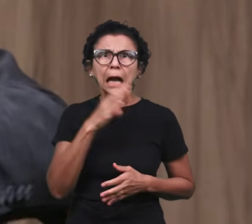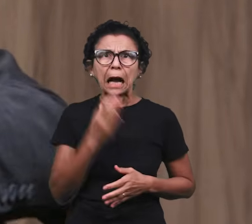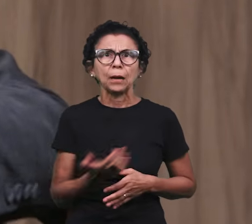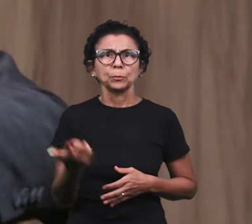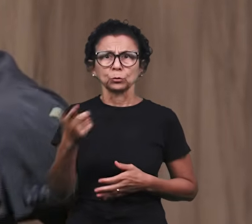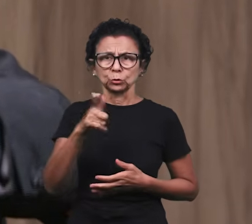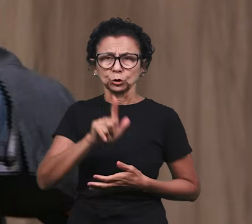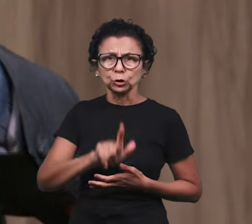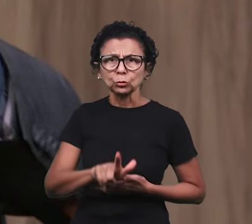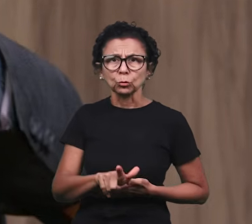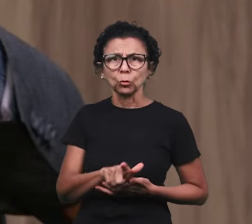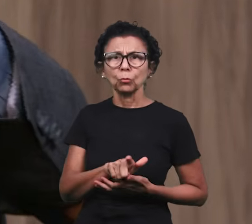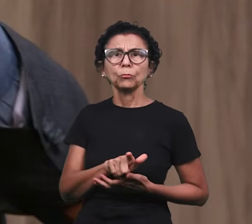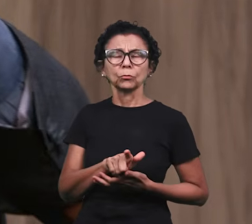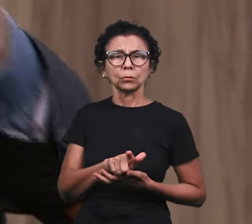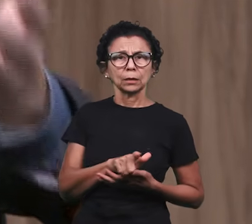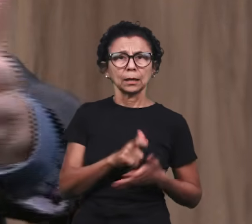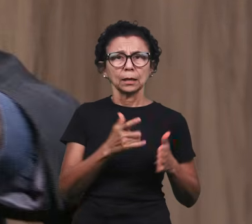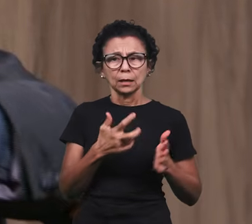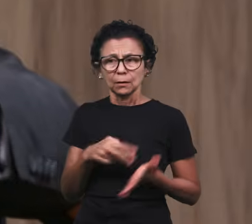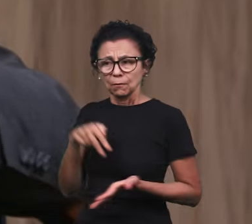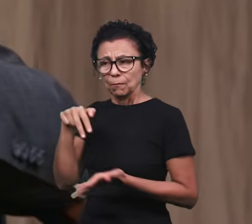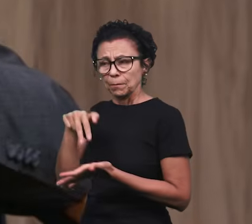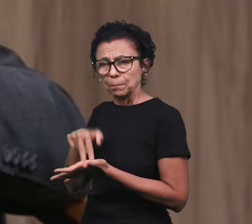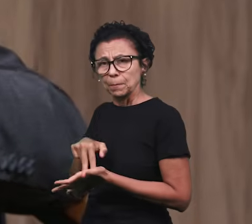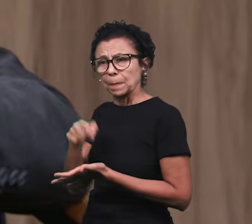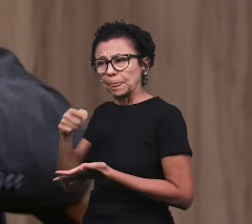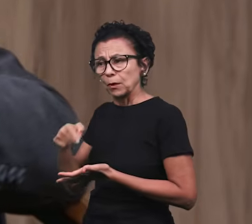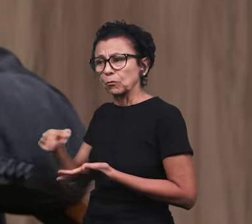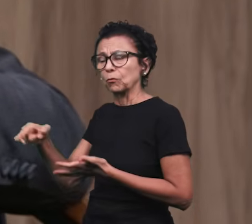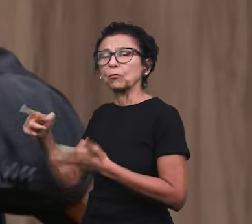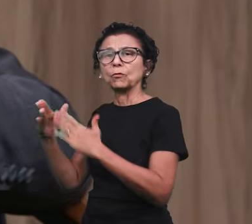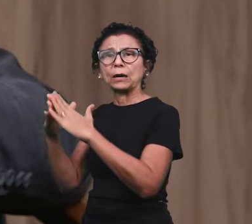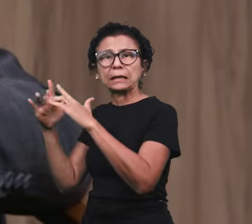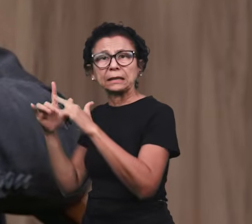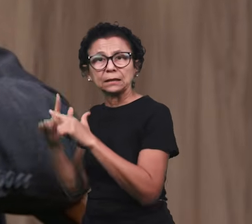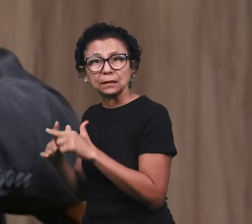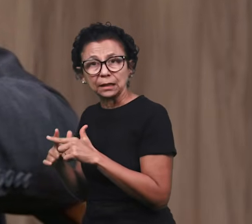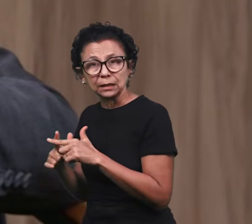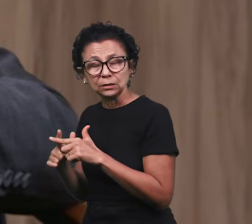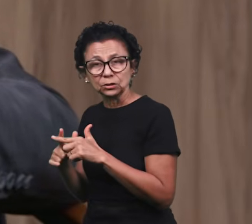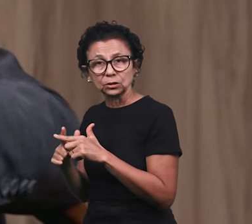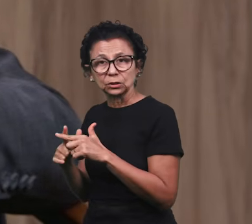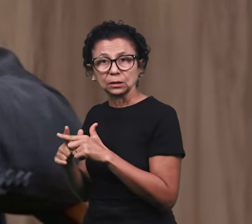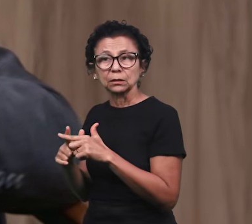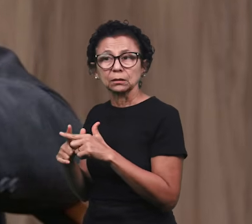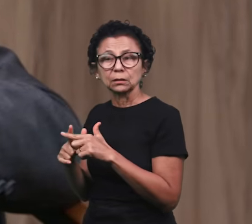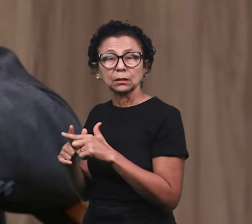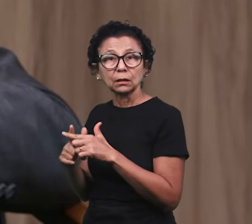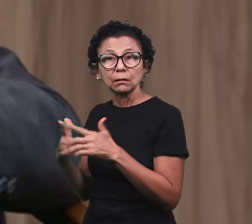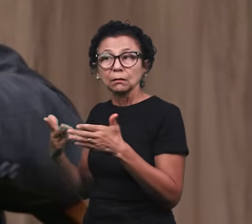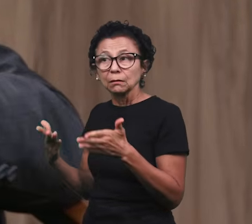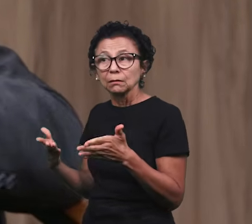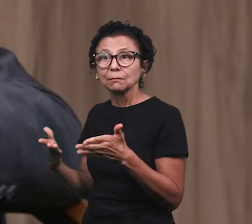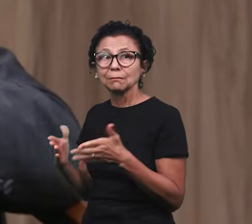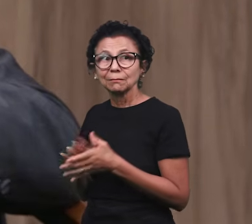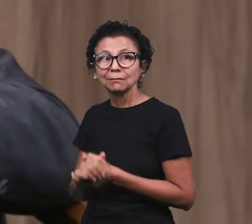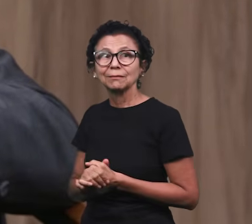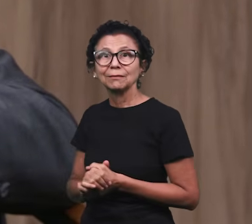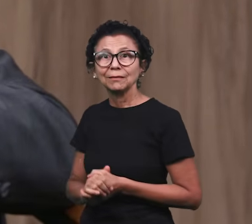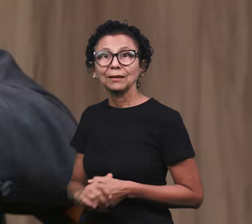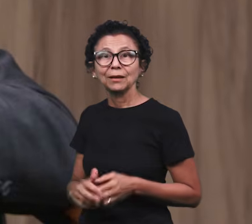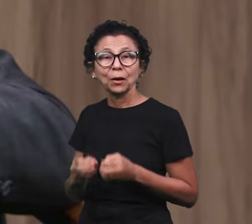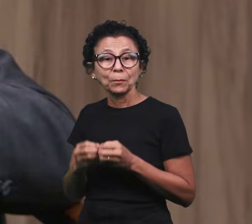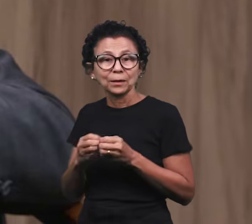e que vai para a igreja e tem a oportunidade de estar glorificando ao Senhor num culto logo depois, isso é